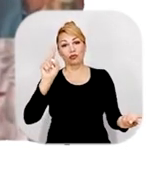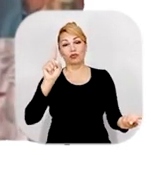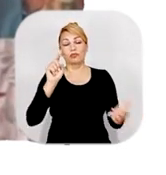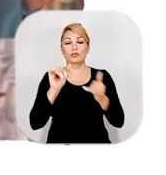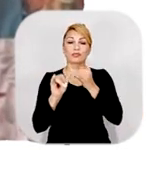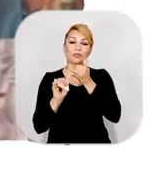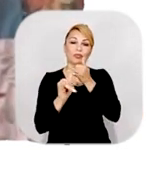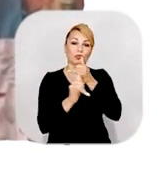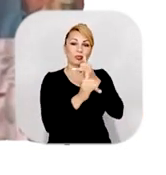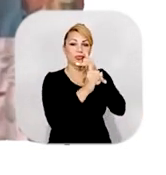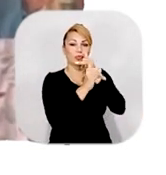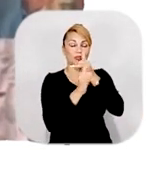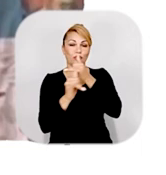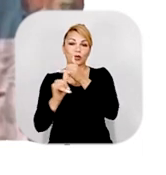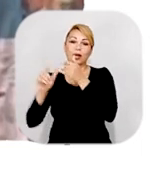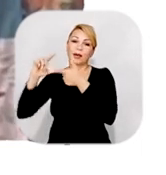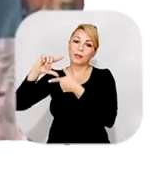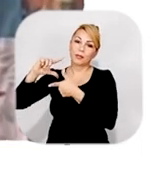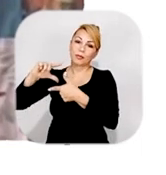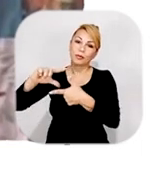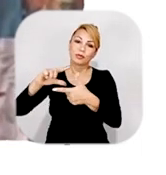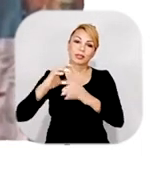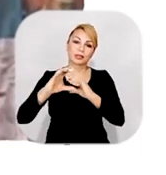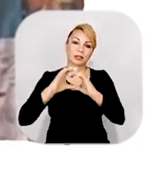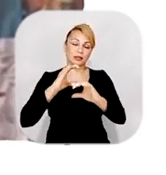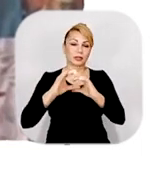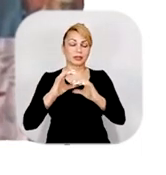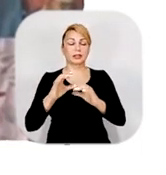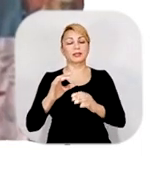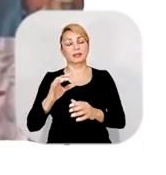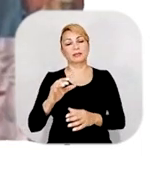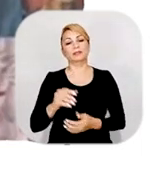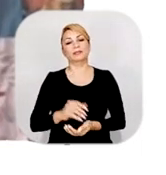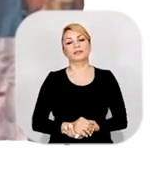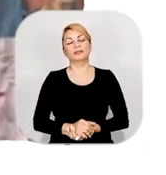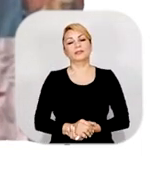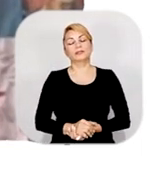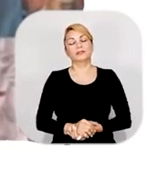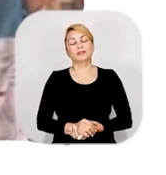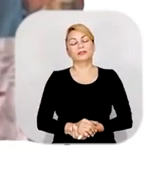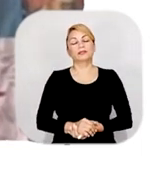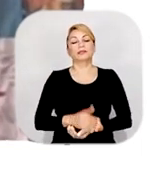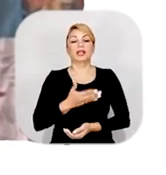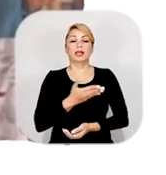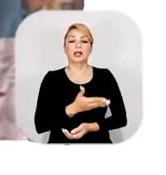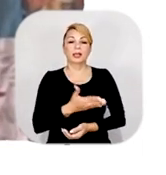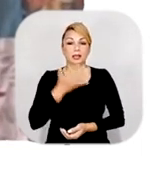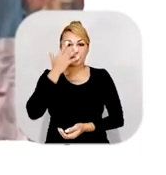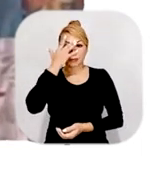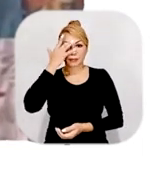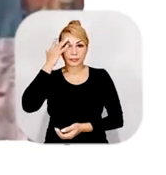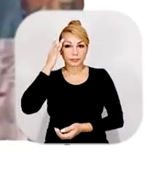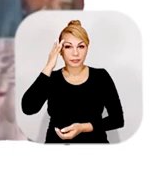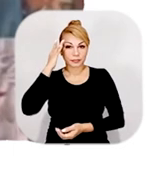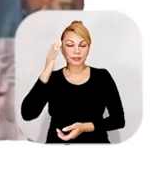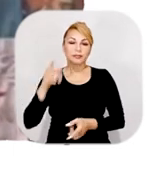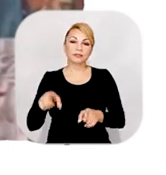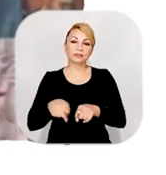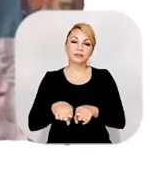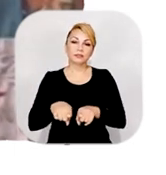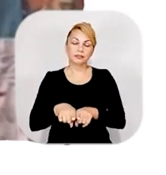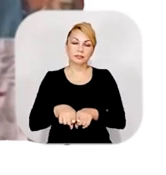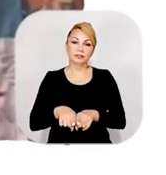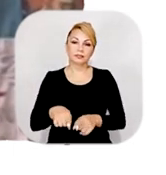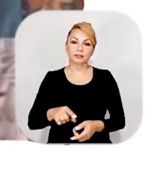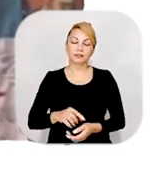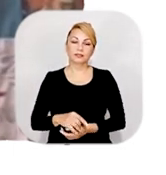de flautas que cantam. E essa pessoa era também um